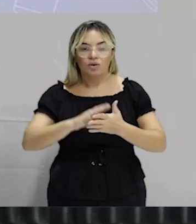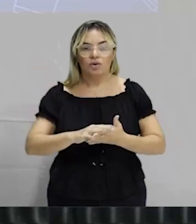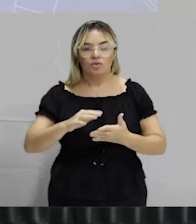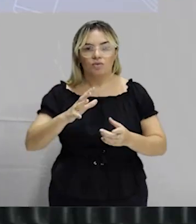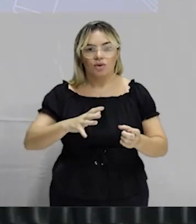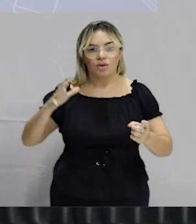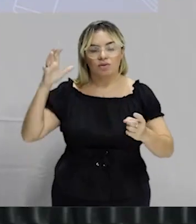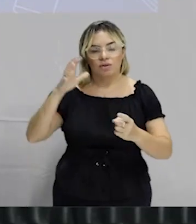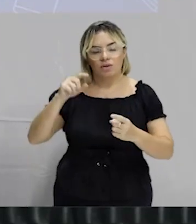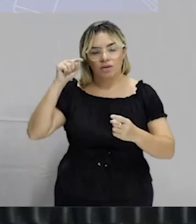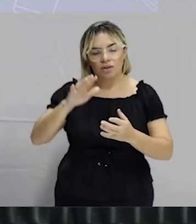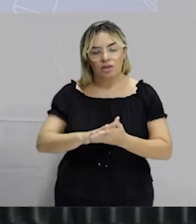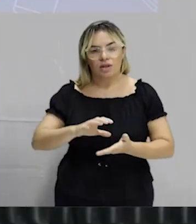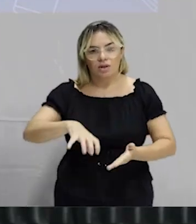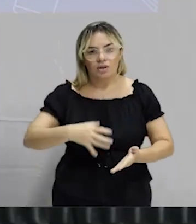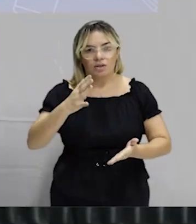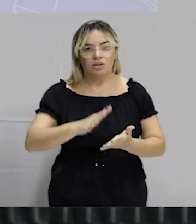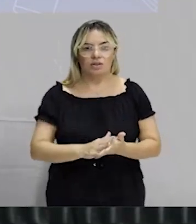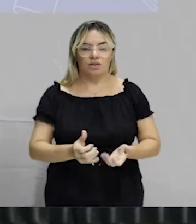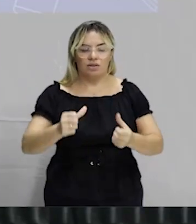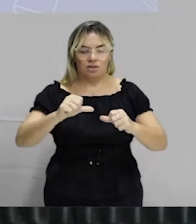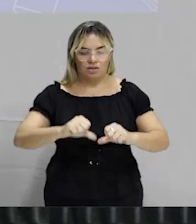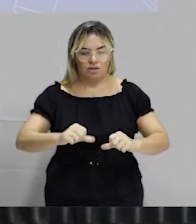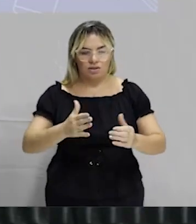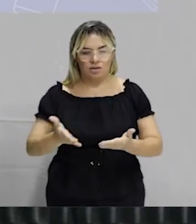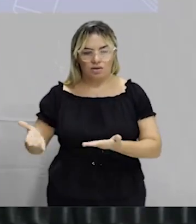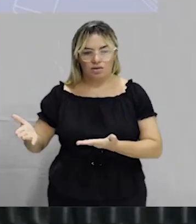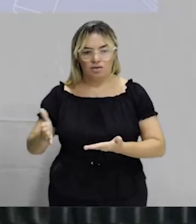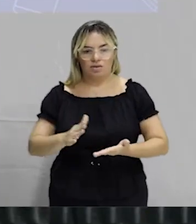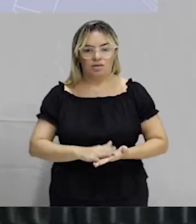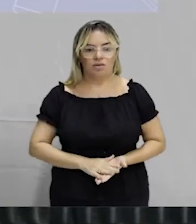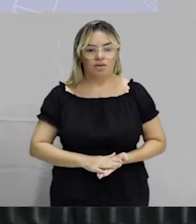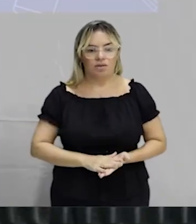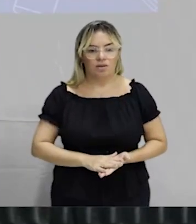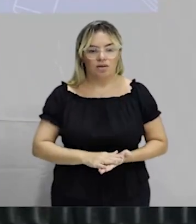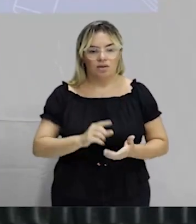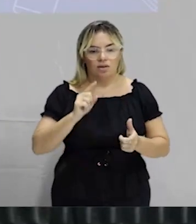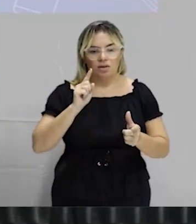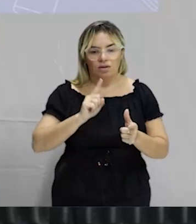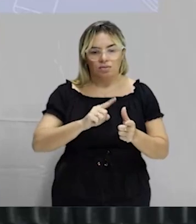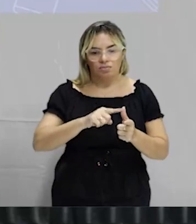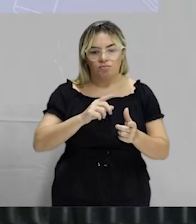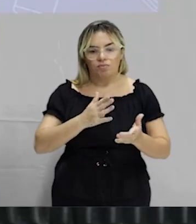por uma falta de perspectiva de crescimento econômico no pós-Primeira Guerra Mundial.